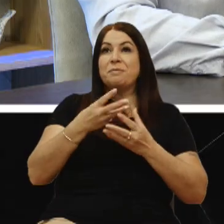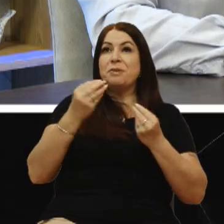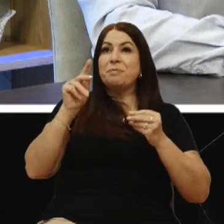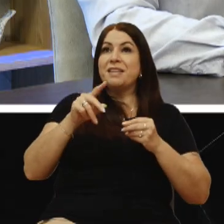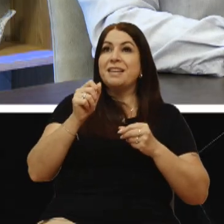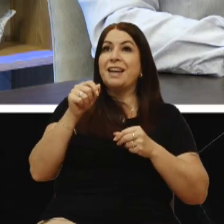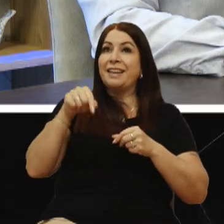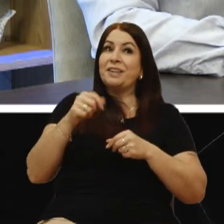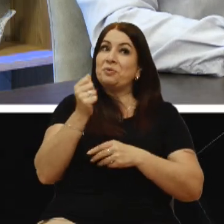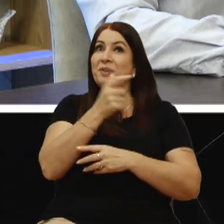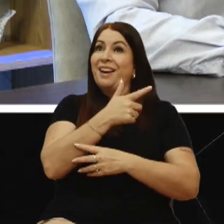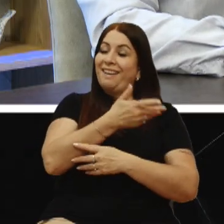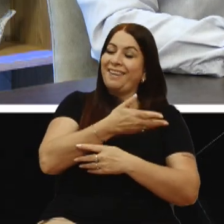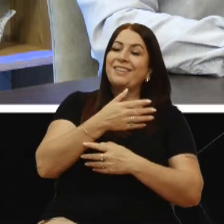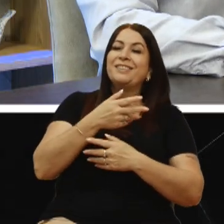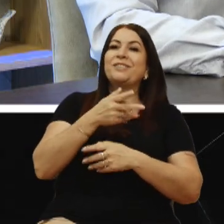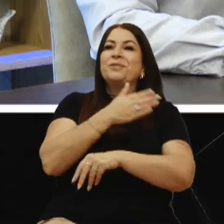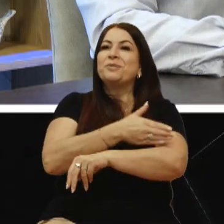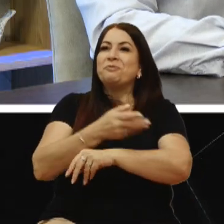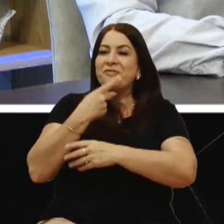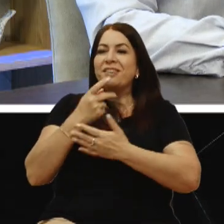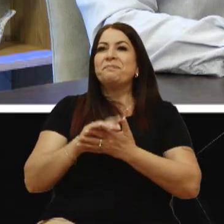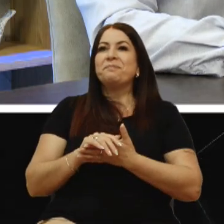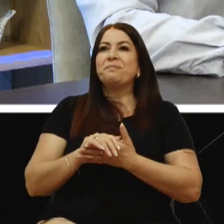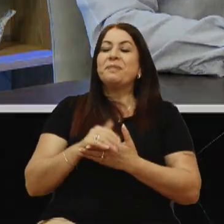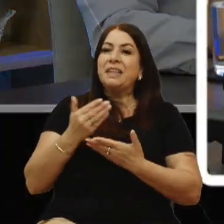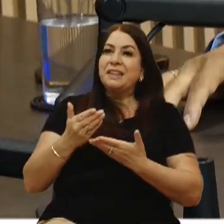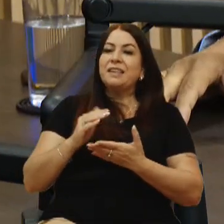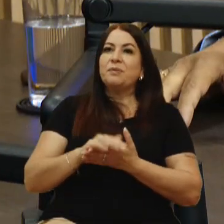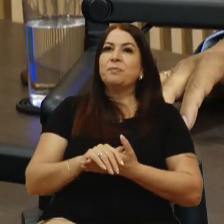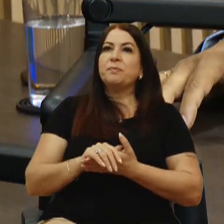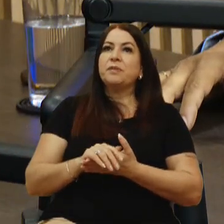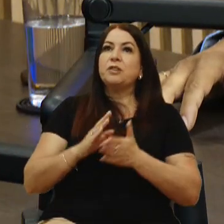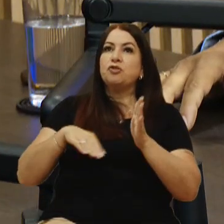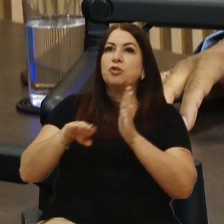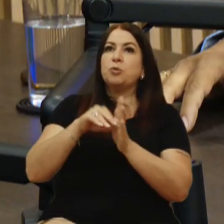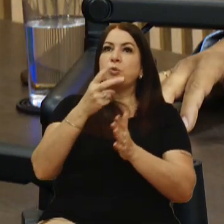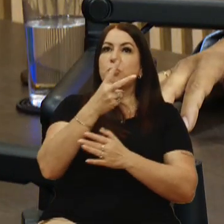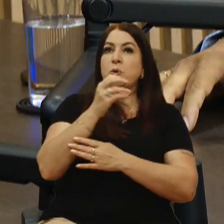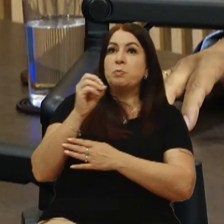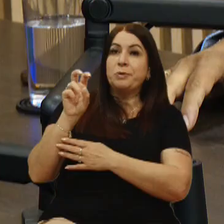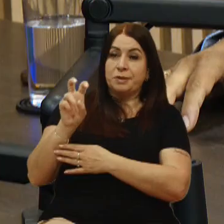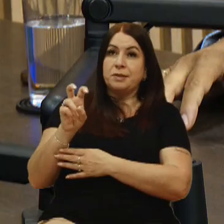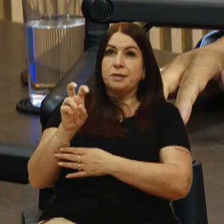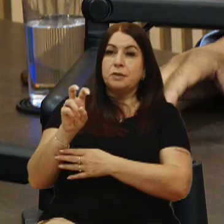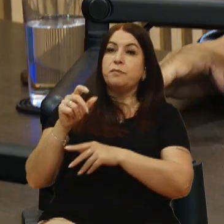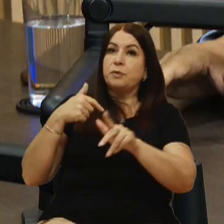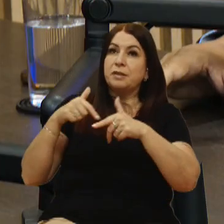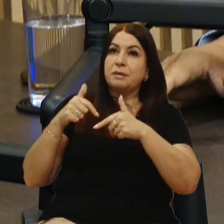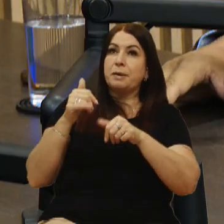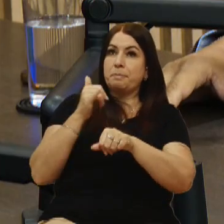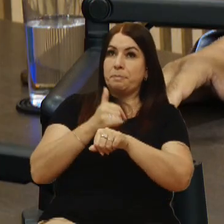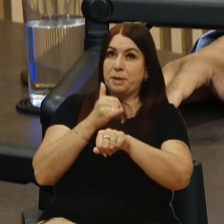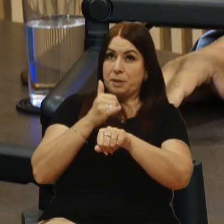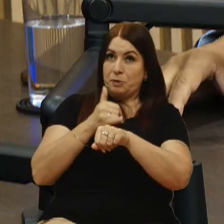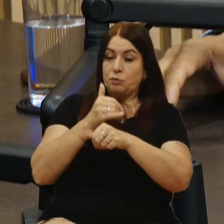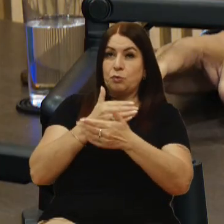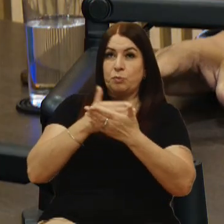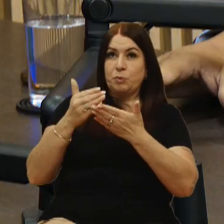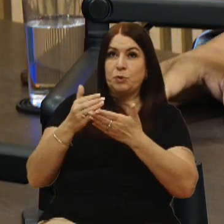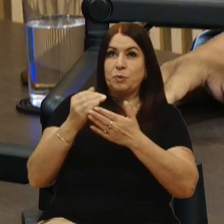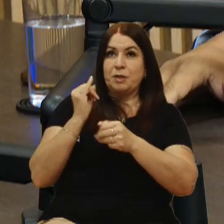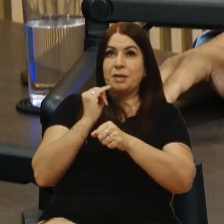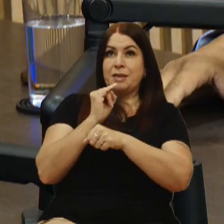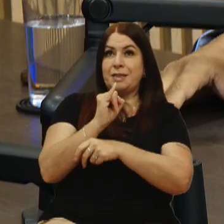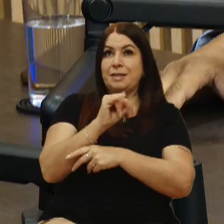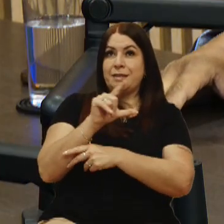aqui do que lá, costumo falar. Então, a gente chegou em 2005, né, eu fui trabalhar na Metalúrgica, iniciei na Intral, depois